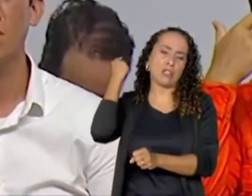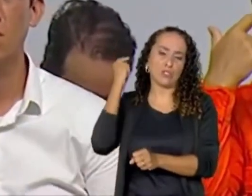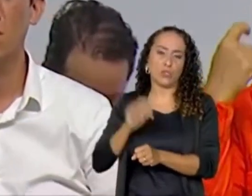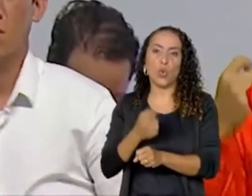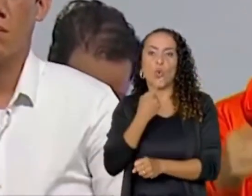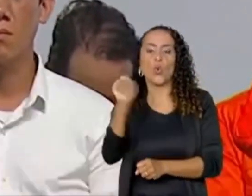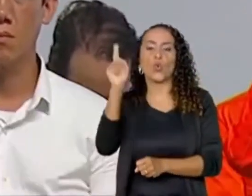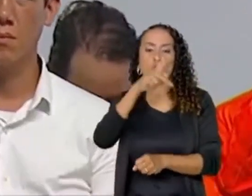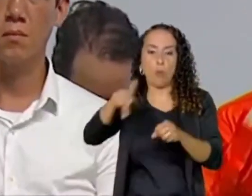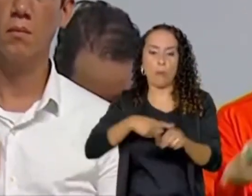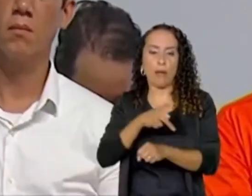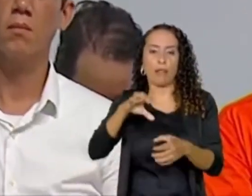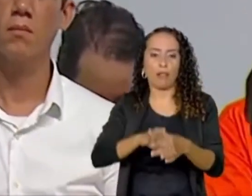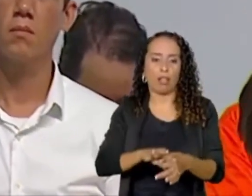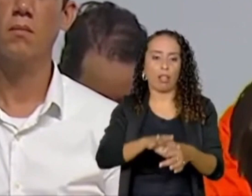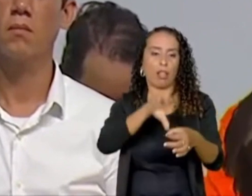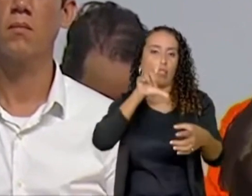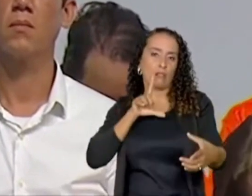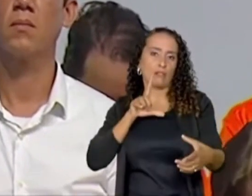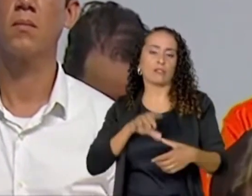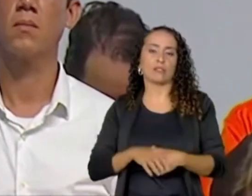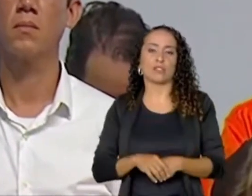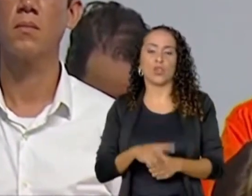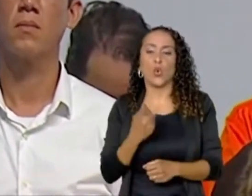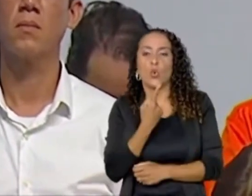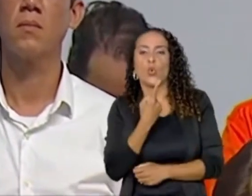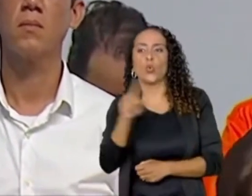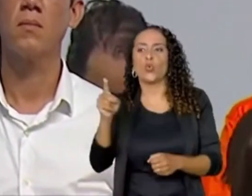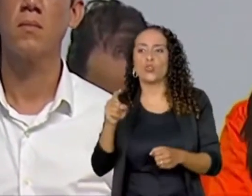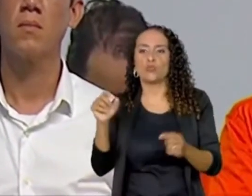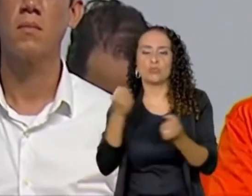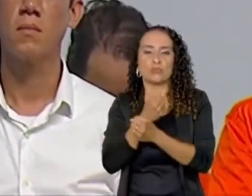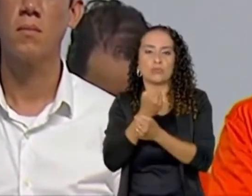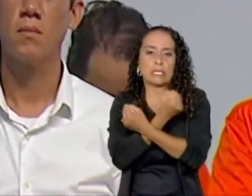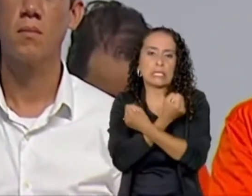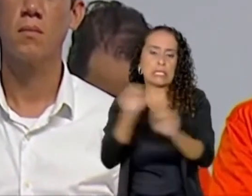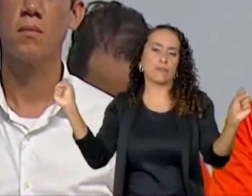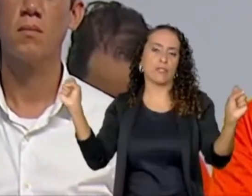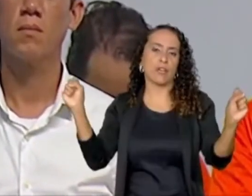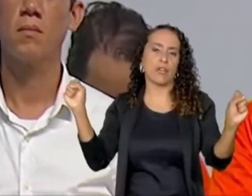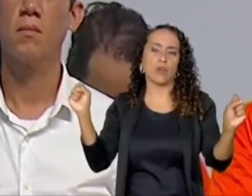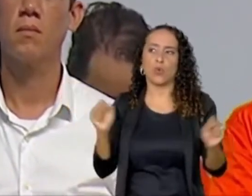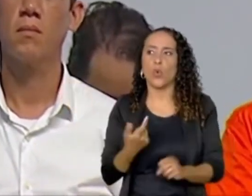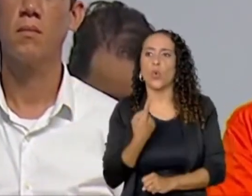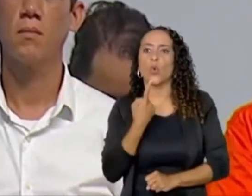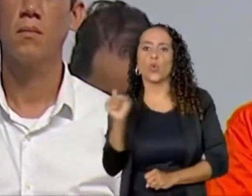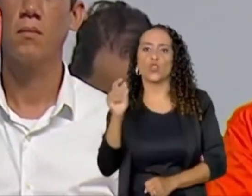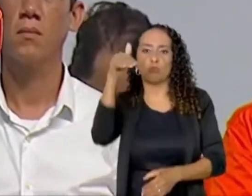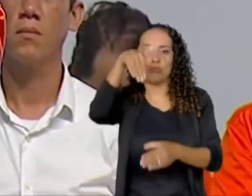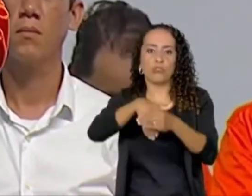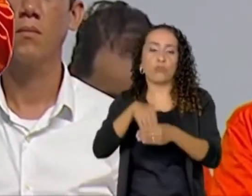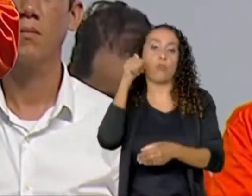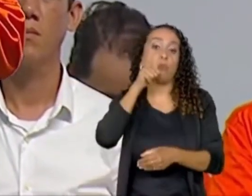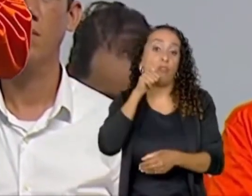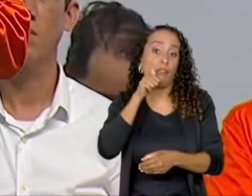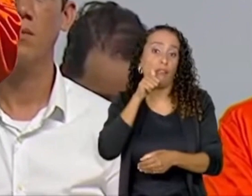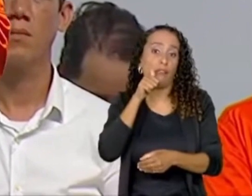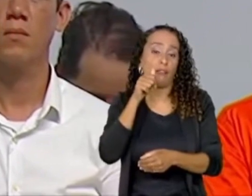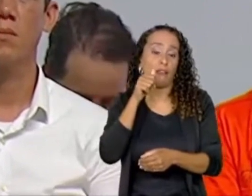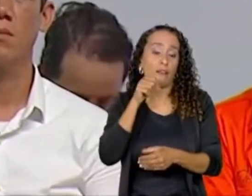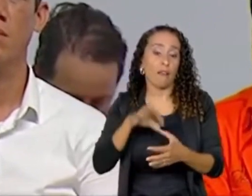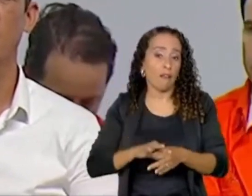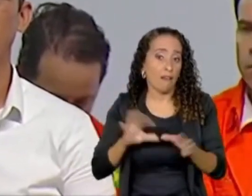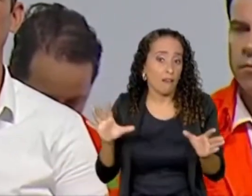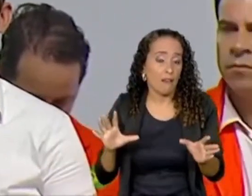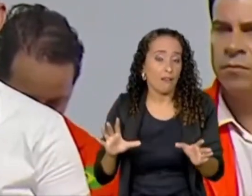ter independência, o último a acabar com a escravidão, o último a ter voto da mulher, o último, na verdade, a fazer